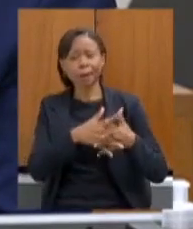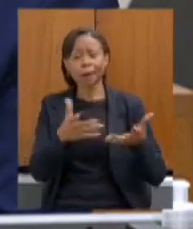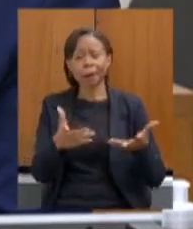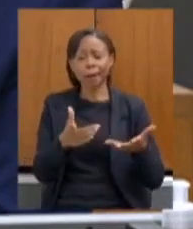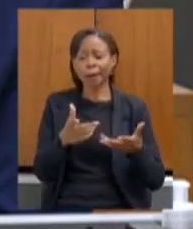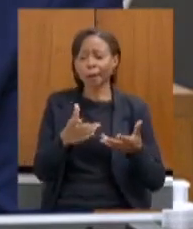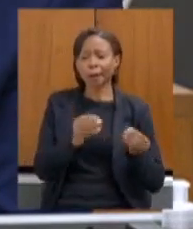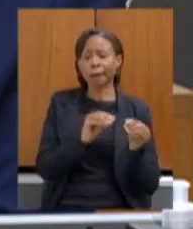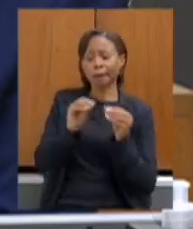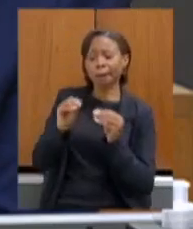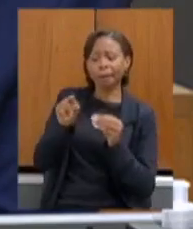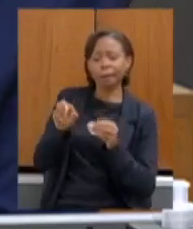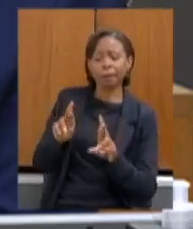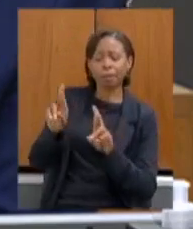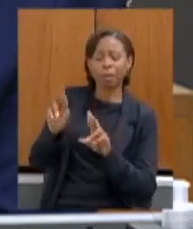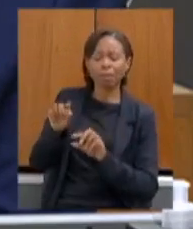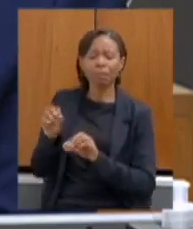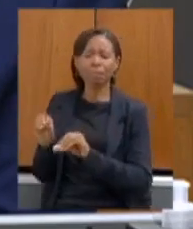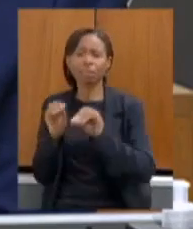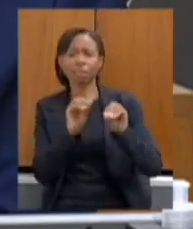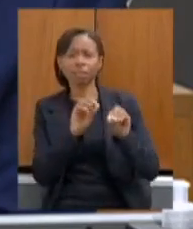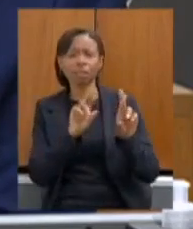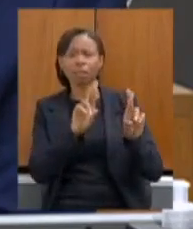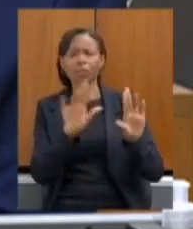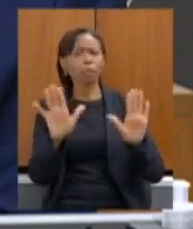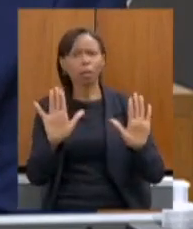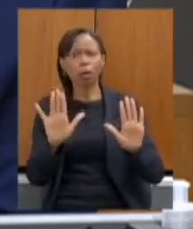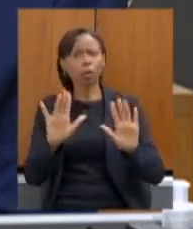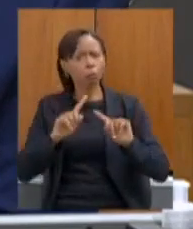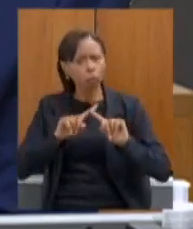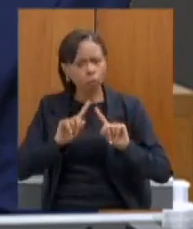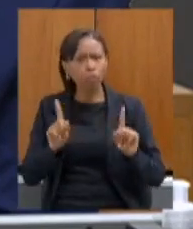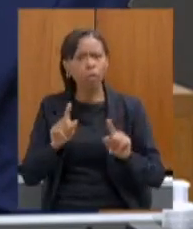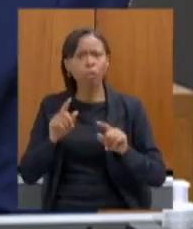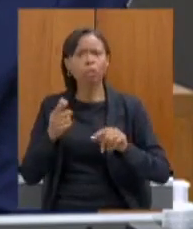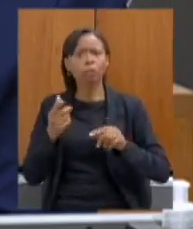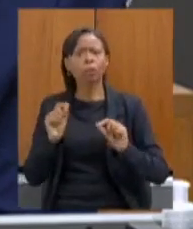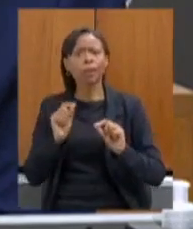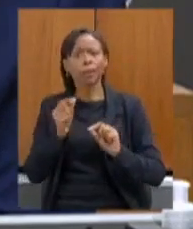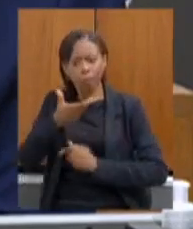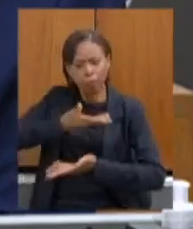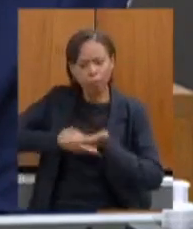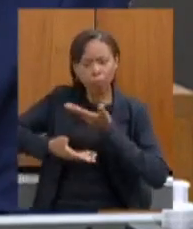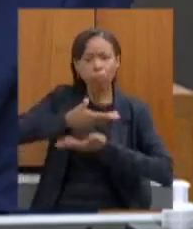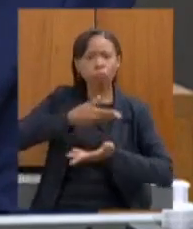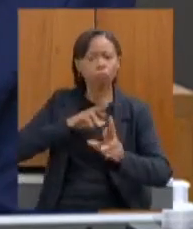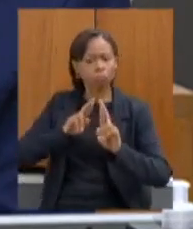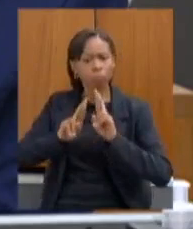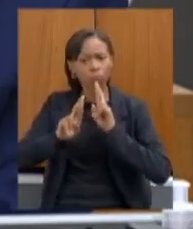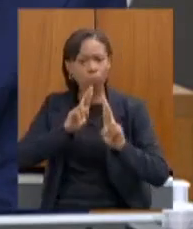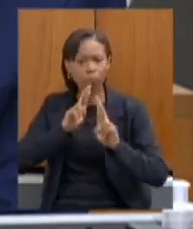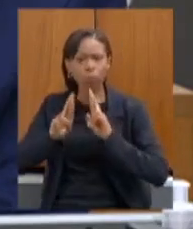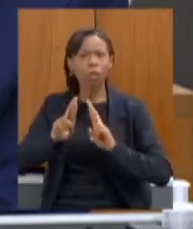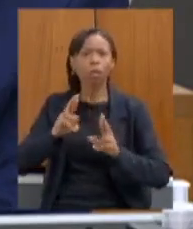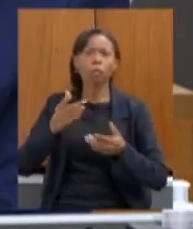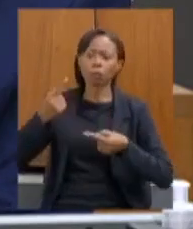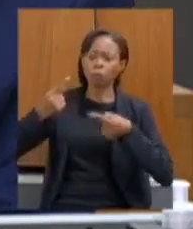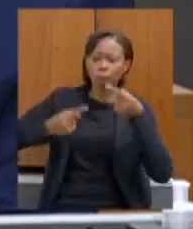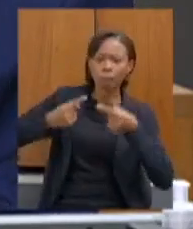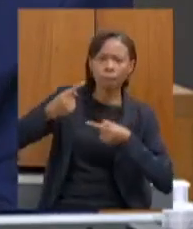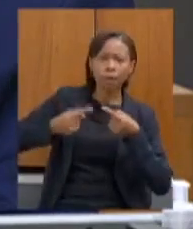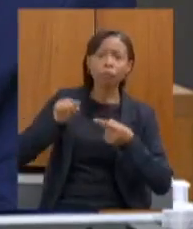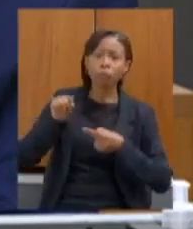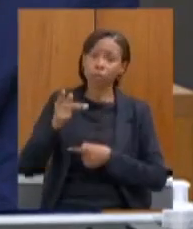a gente continue neste caminho de construir pontes de diálogo, de discussões. O senhor ponderou sobre o CEMIG,